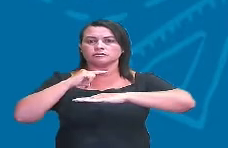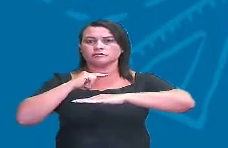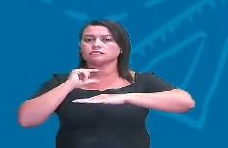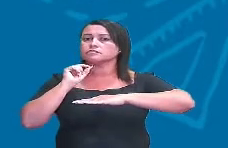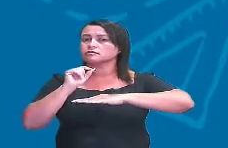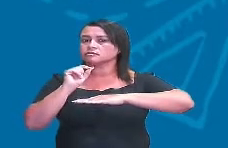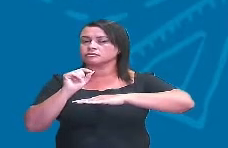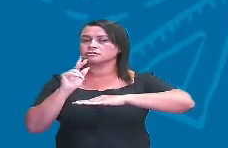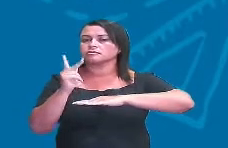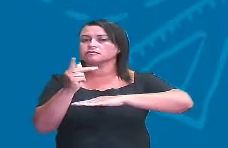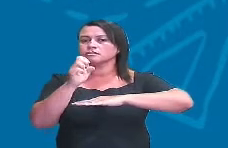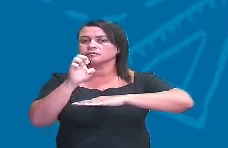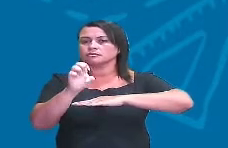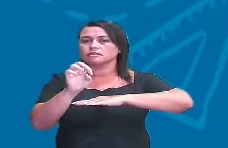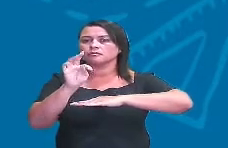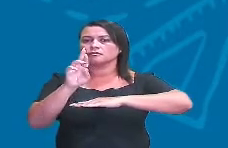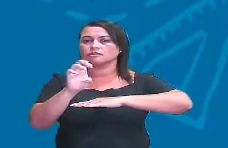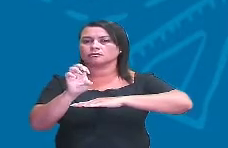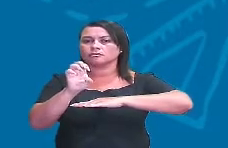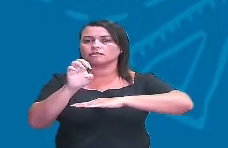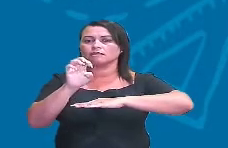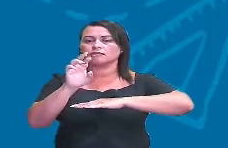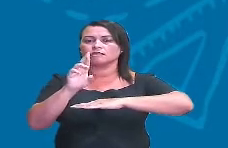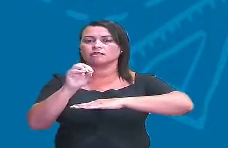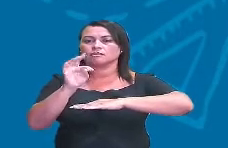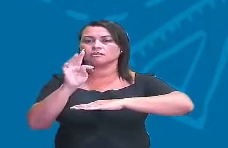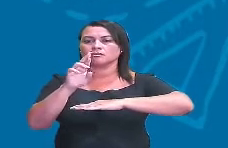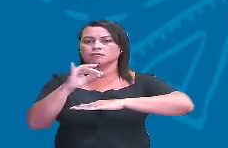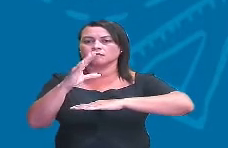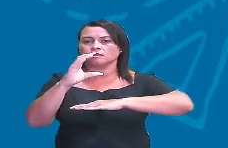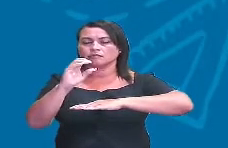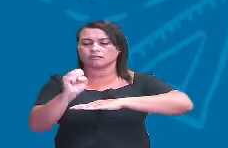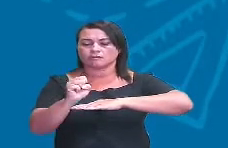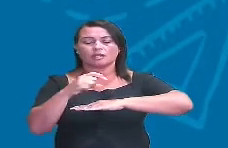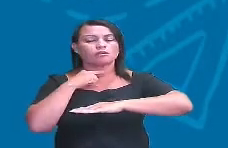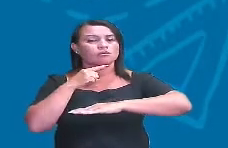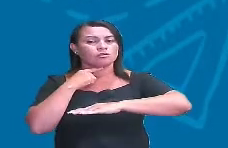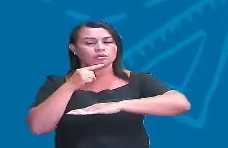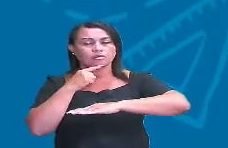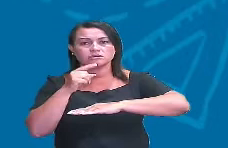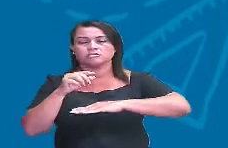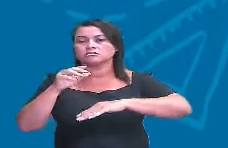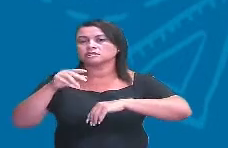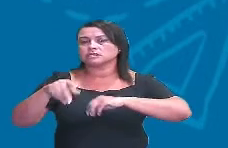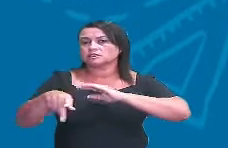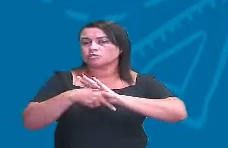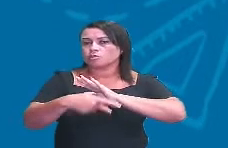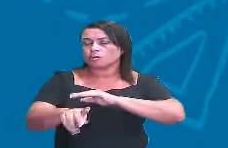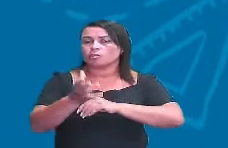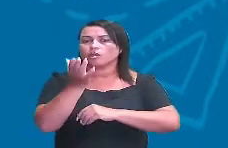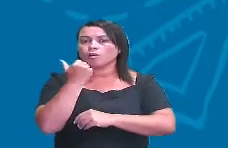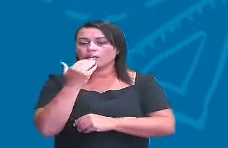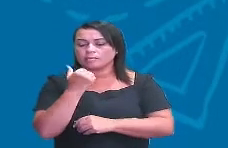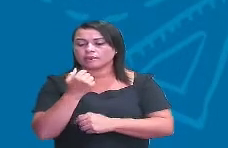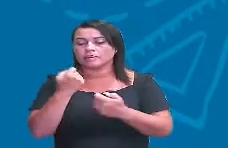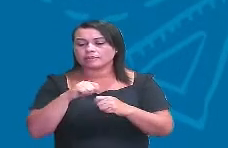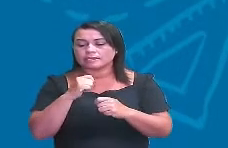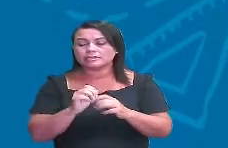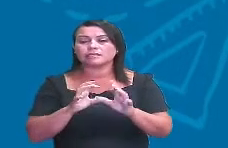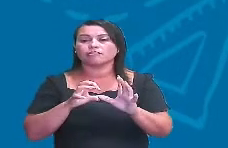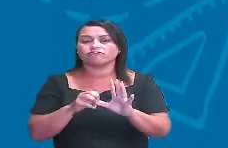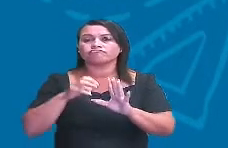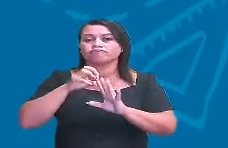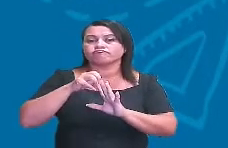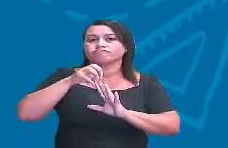organismos heterotróficos, que são aqueles que não conseguem produzir o seu próprio alimento e que dependem de se alimentar de outros